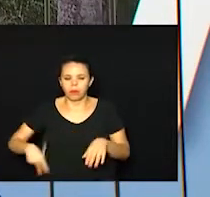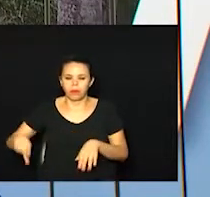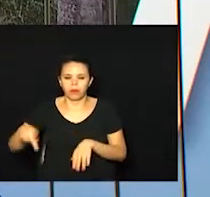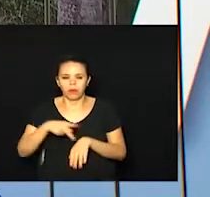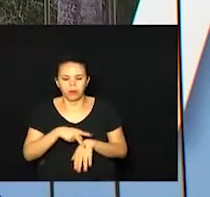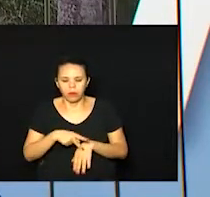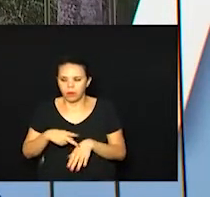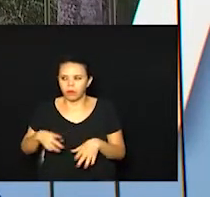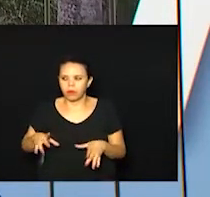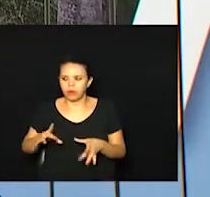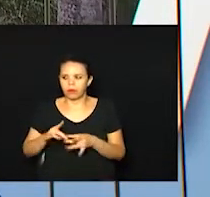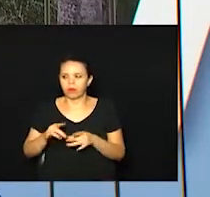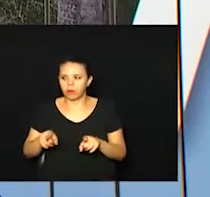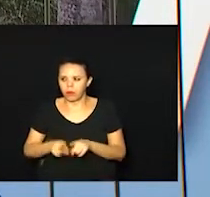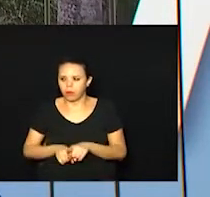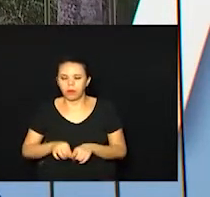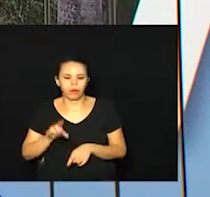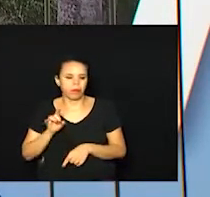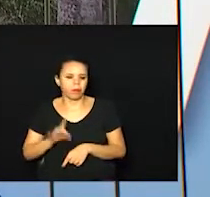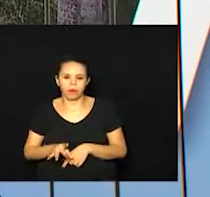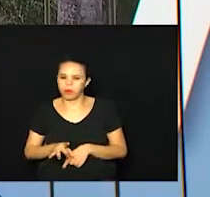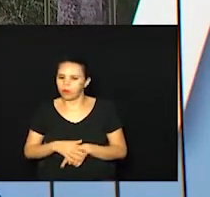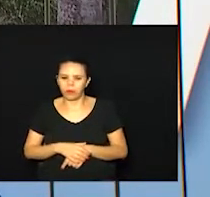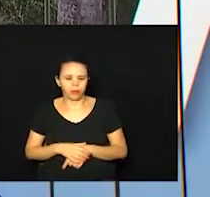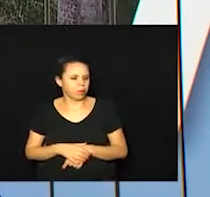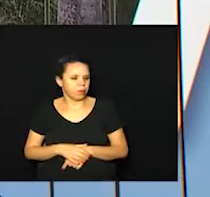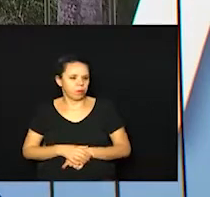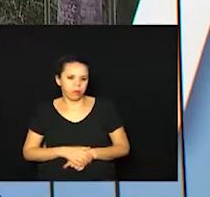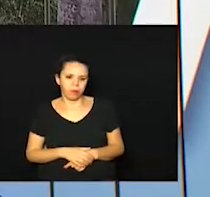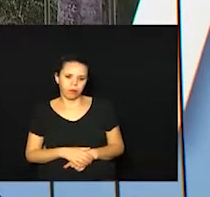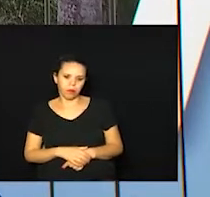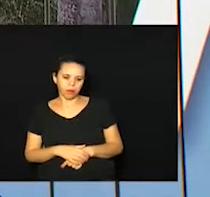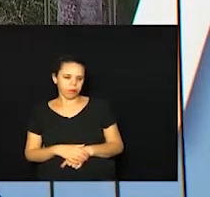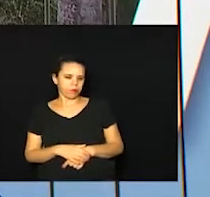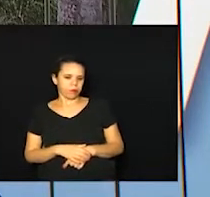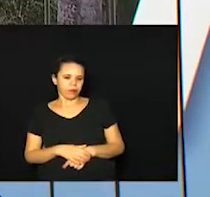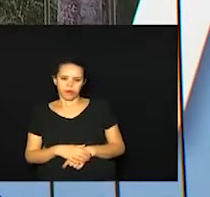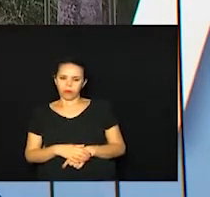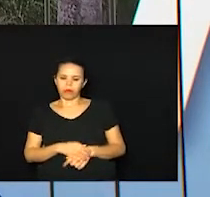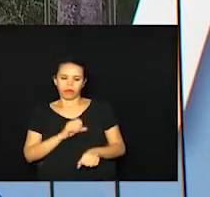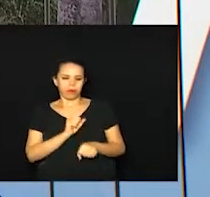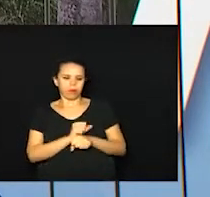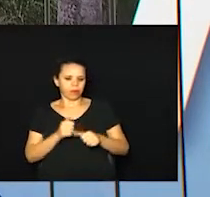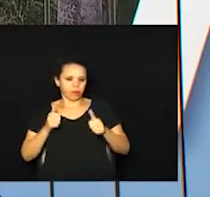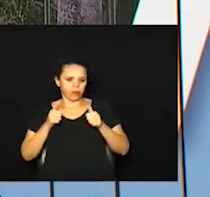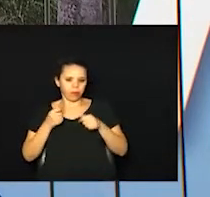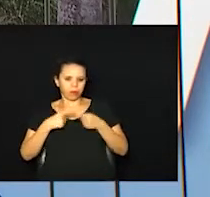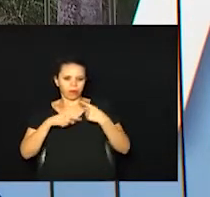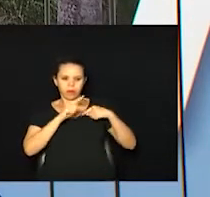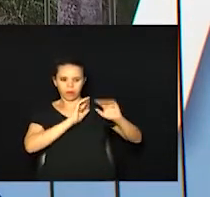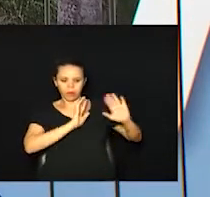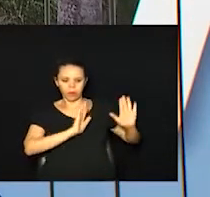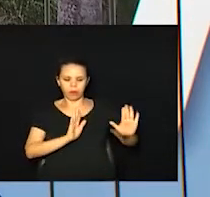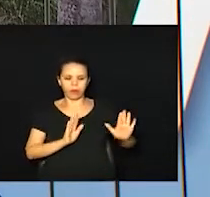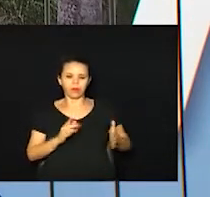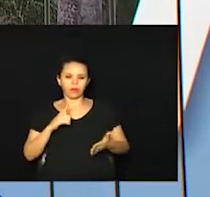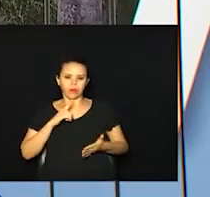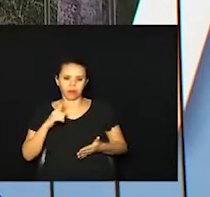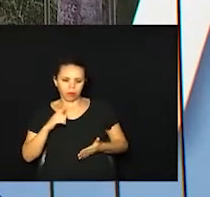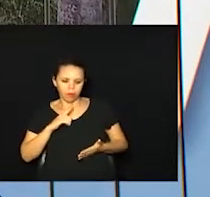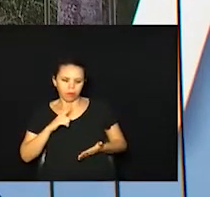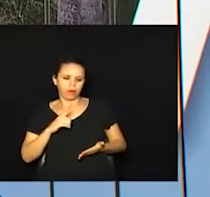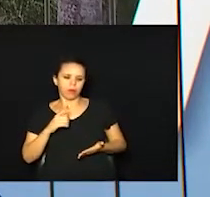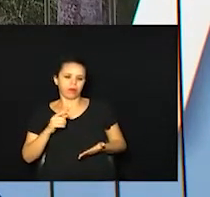né, ele não é só de retrocesso. Ele tem contornos